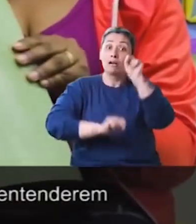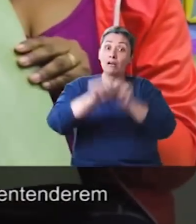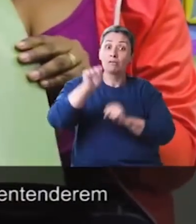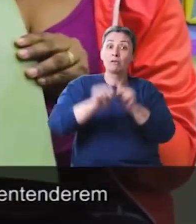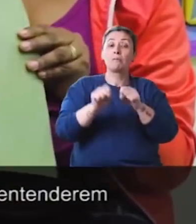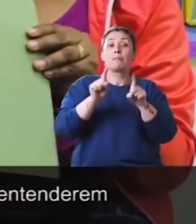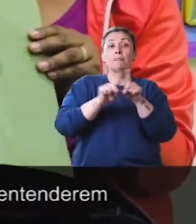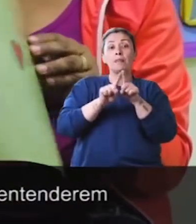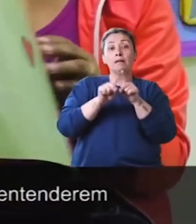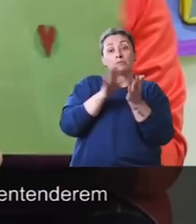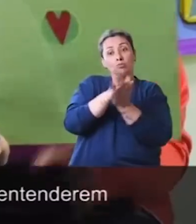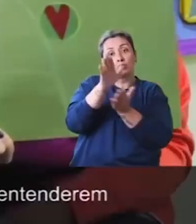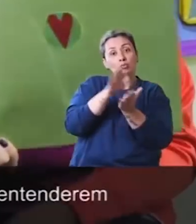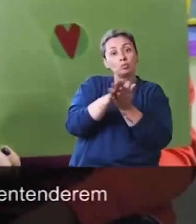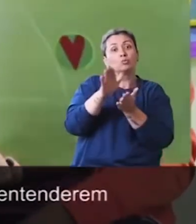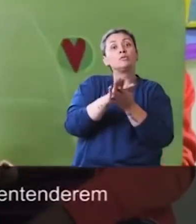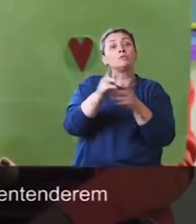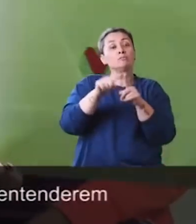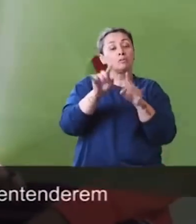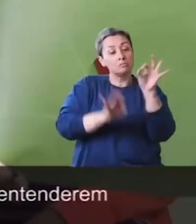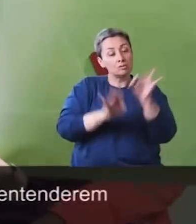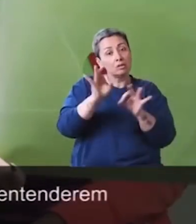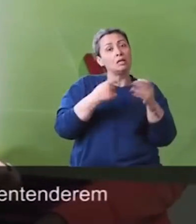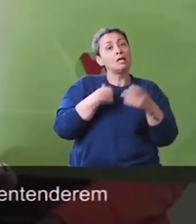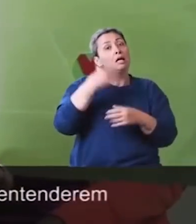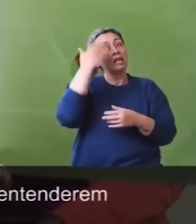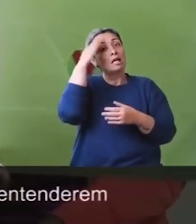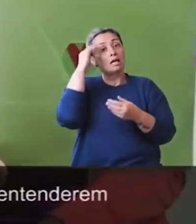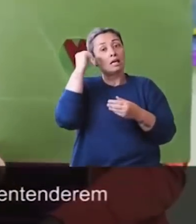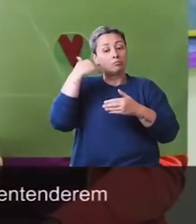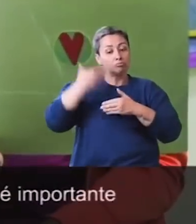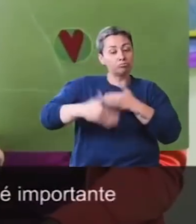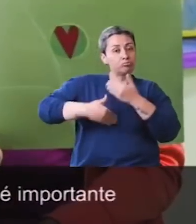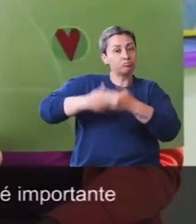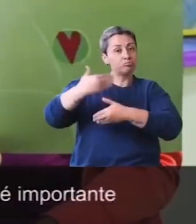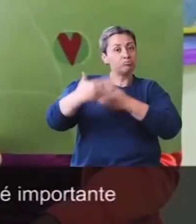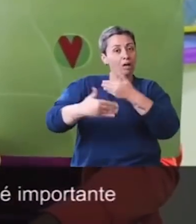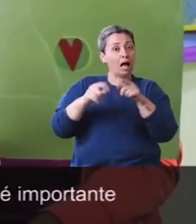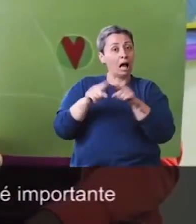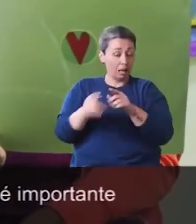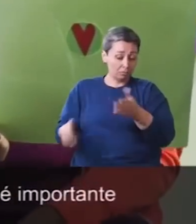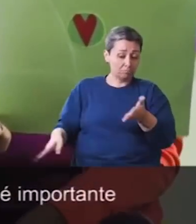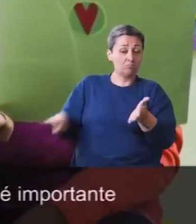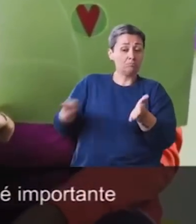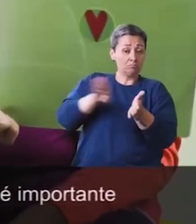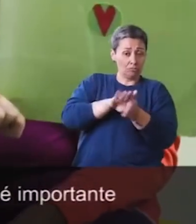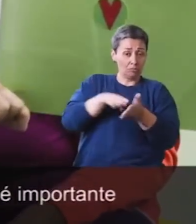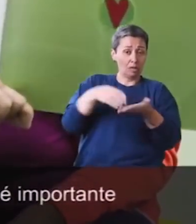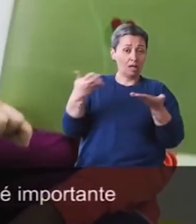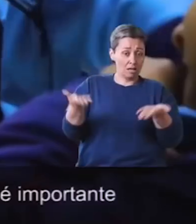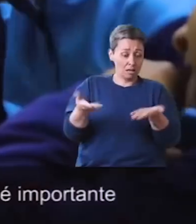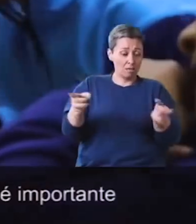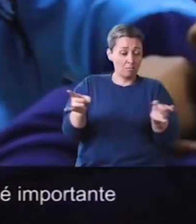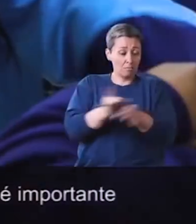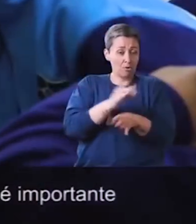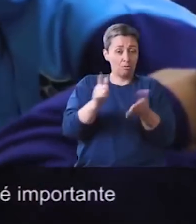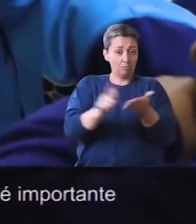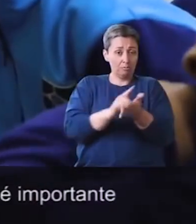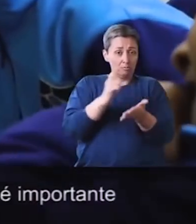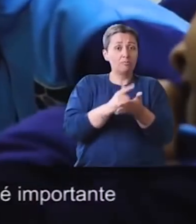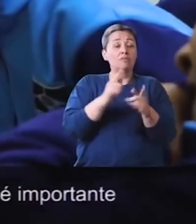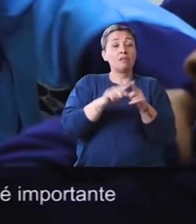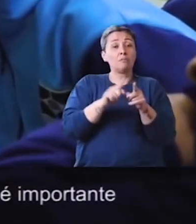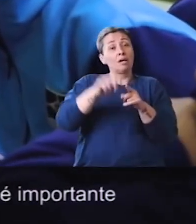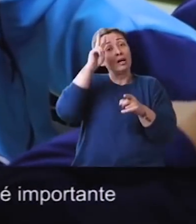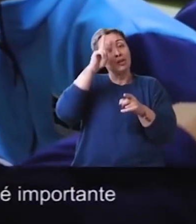a fábrica, a editora, né, que fez esse livro, para eles entenderem esse processo até chegar no produto